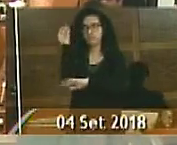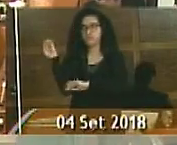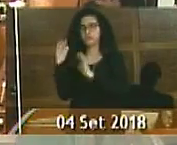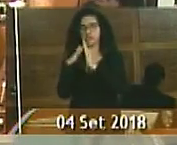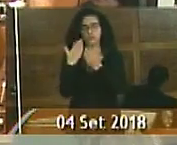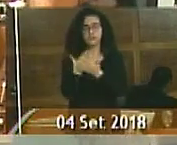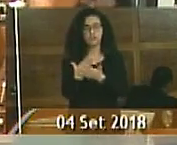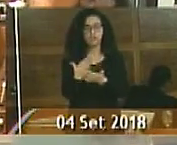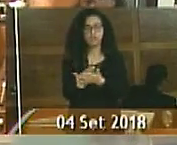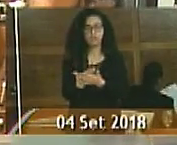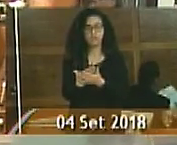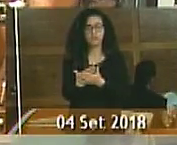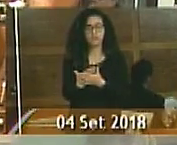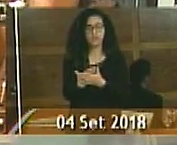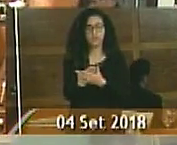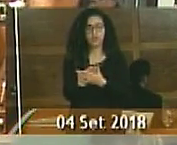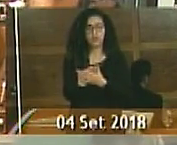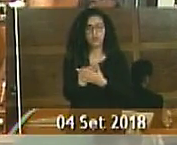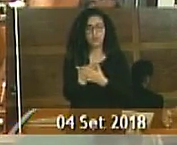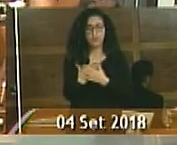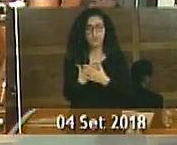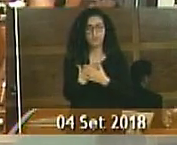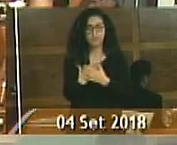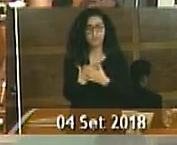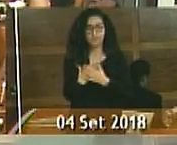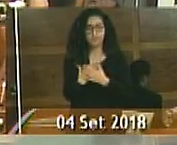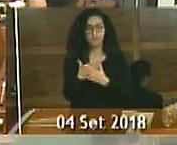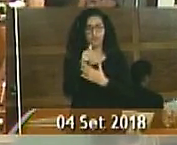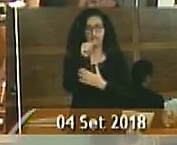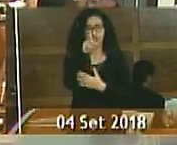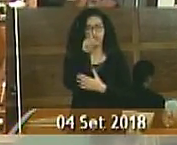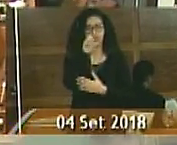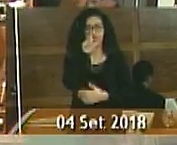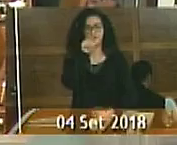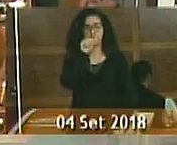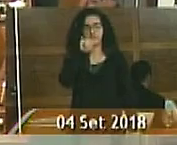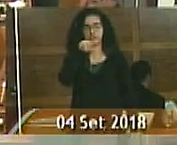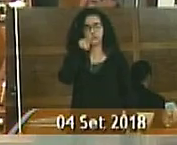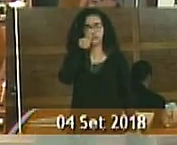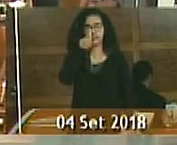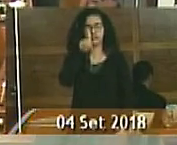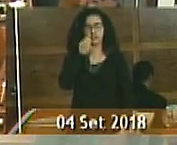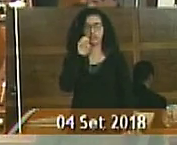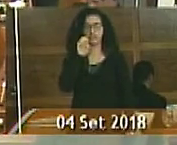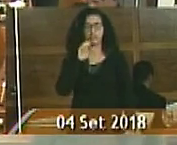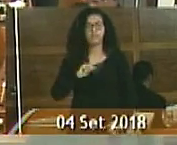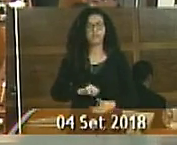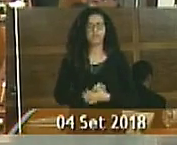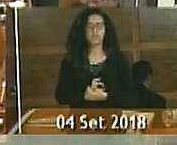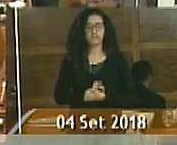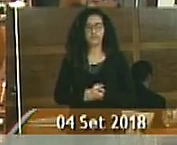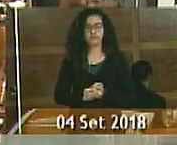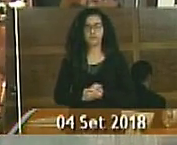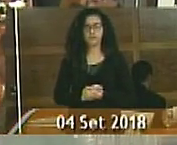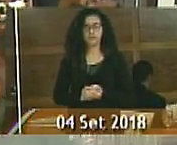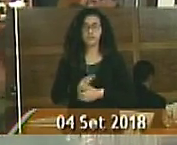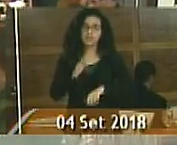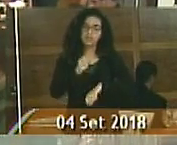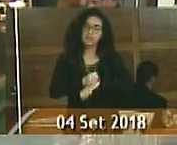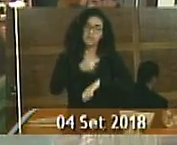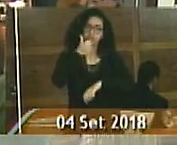escola, na Escola Municipal Professor Adelaide Figueira, Rua 17, bairro Monte Castelo.